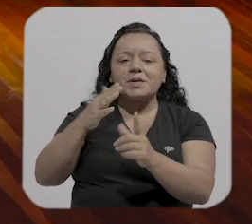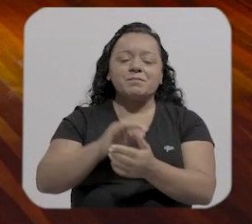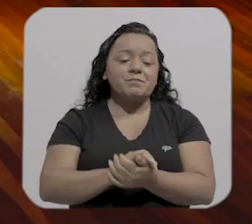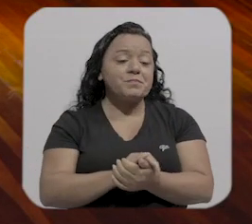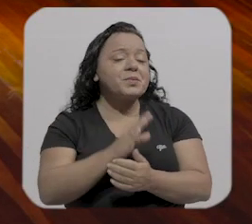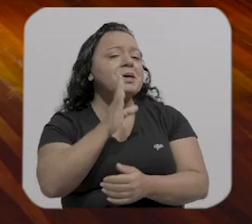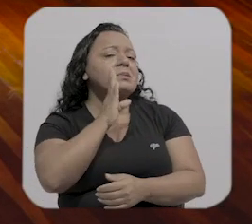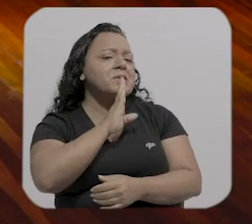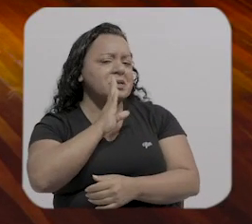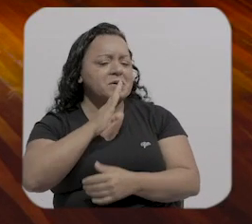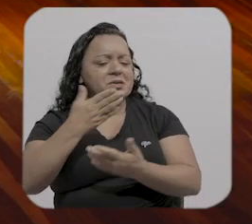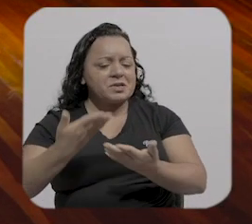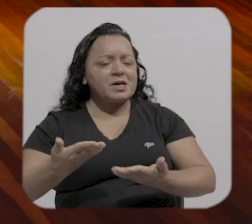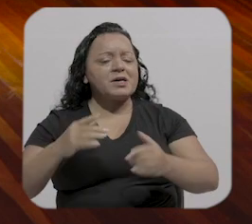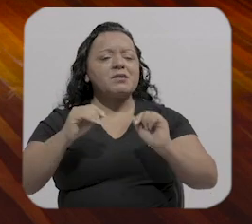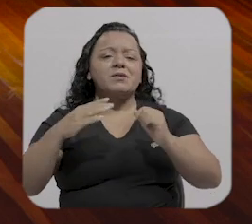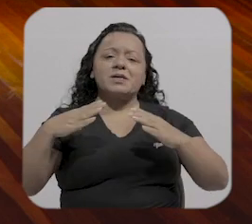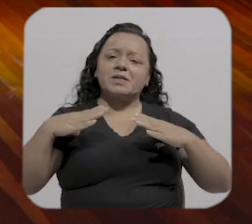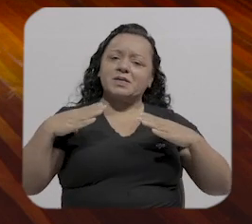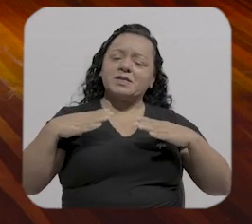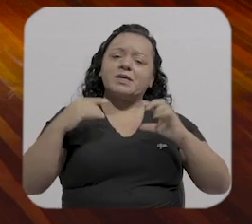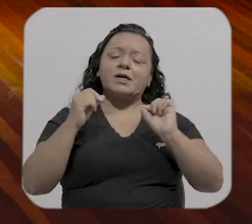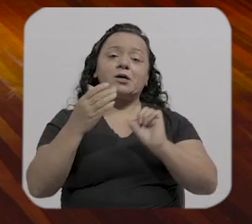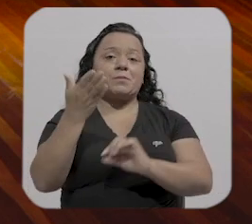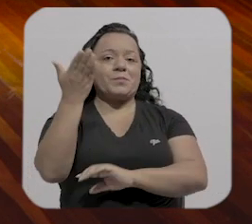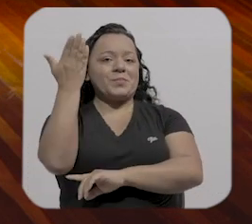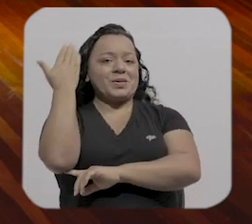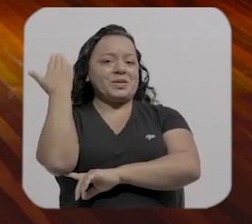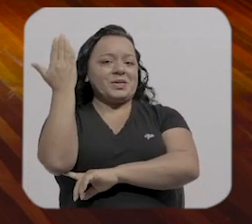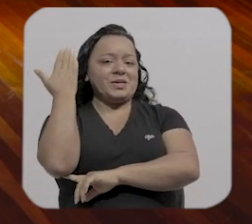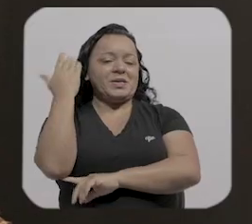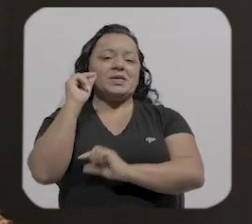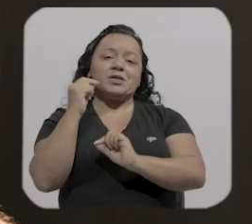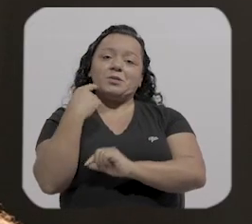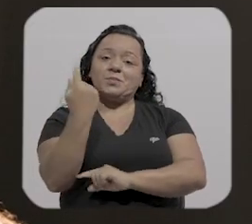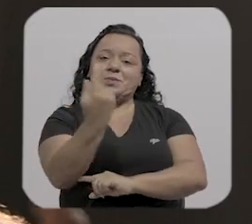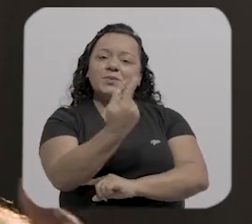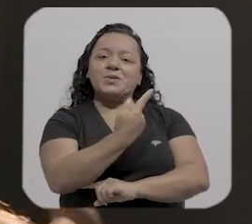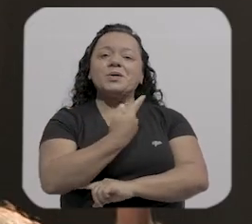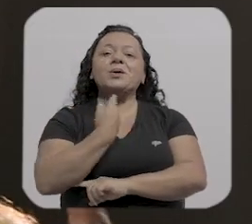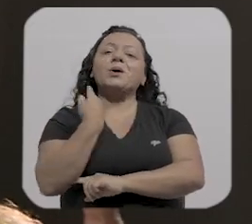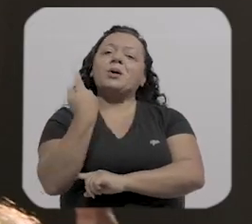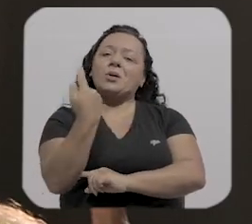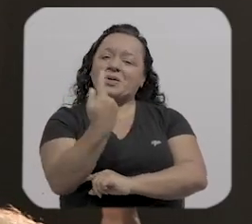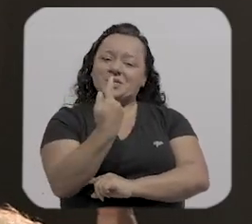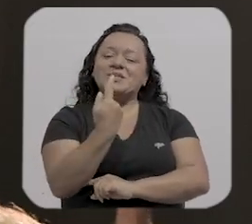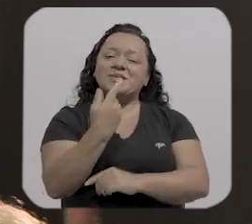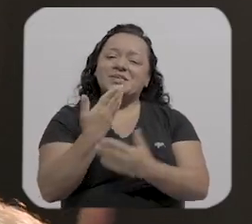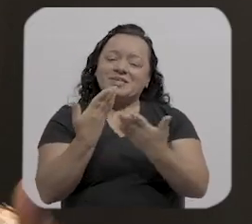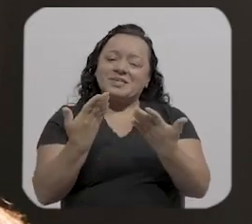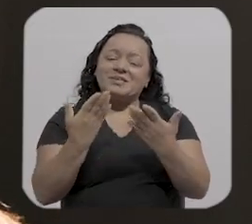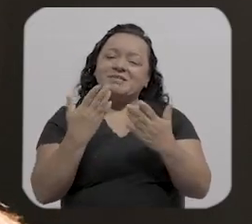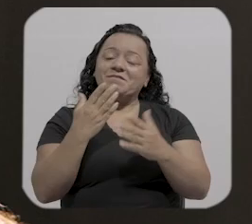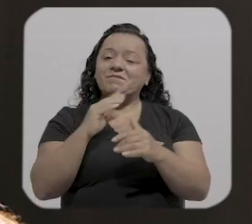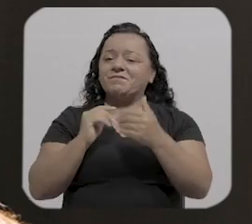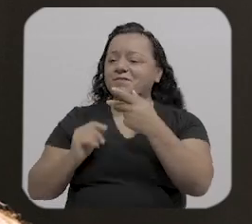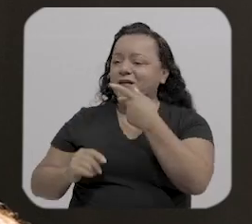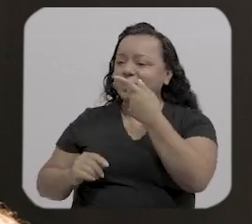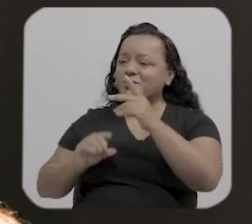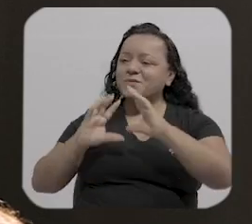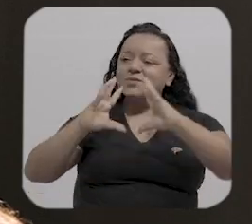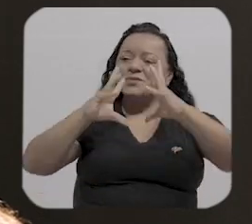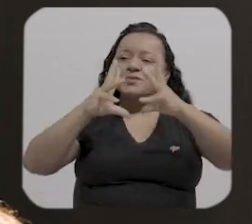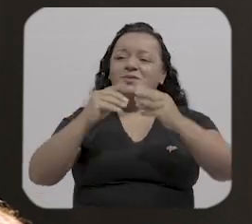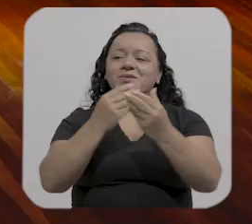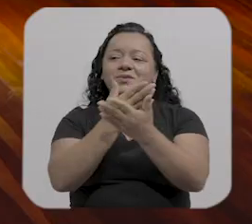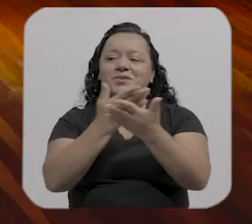sobre a nossa cidade, sobre um passado, enfim, sobre nós. Sobre nós. Você falou